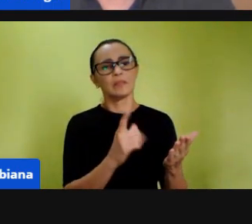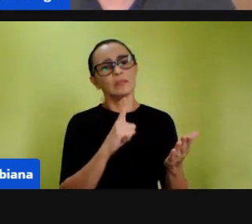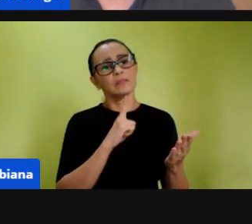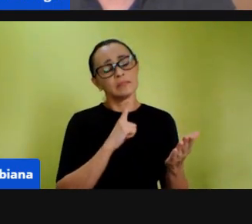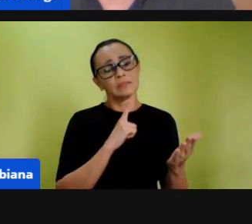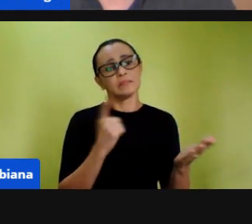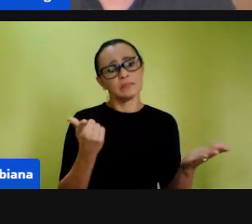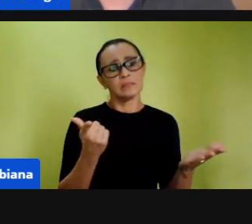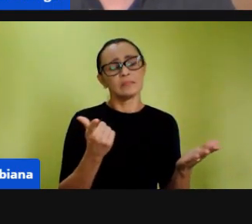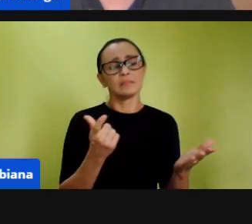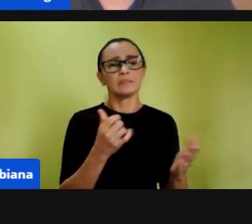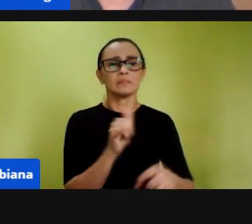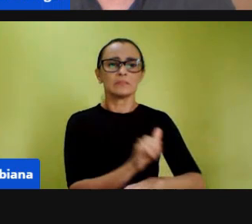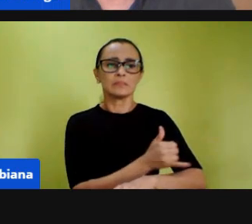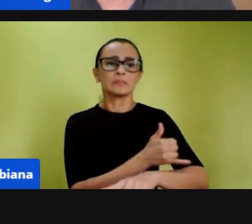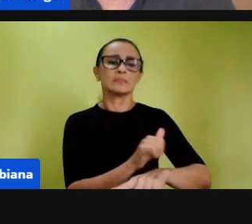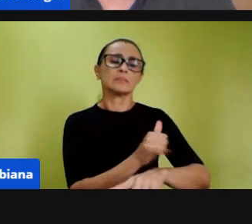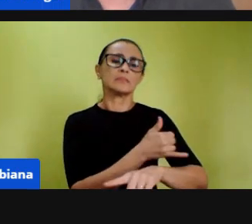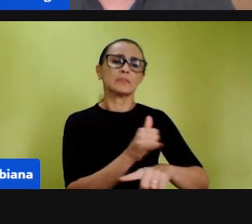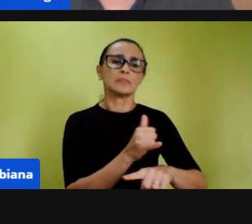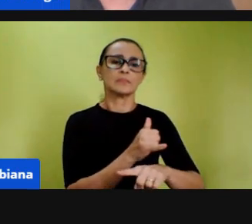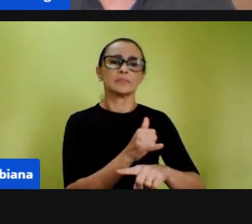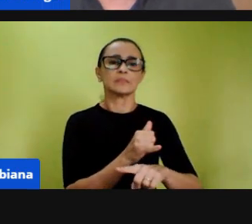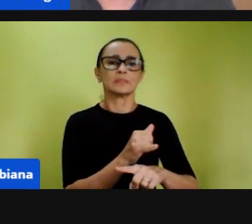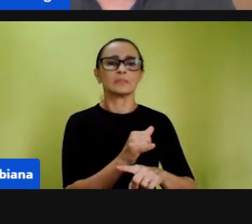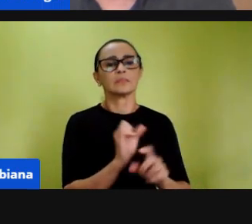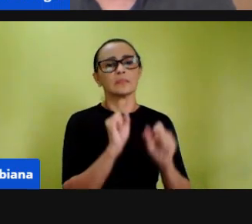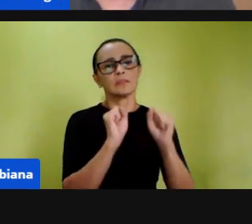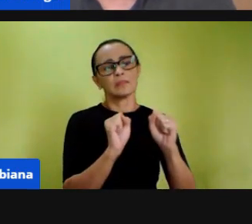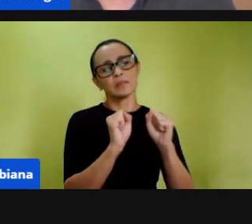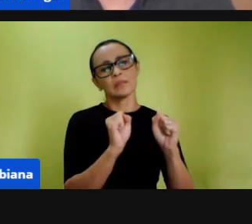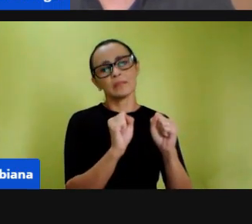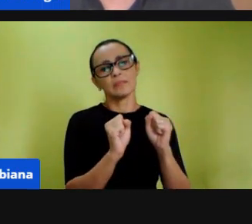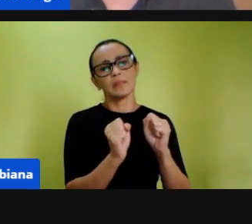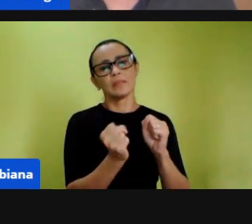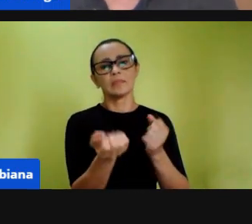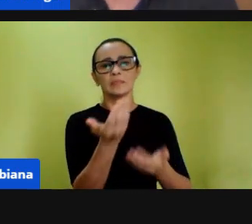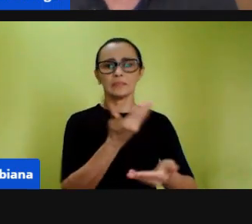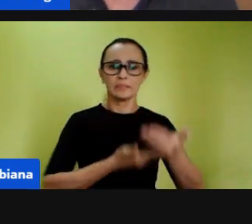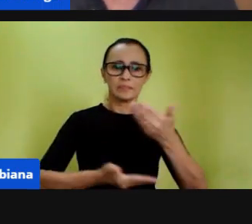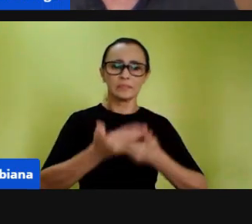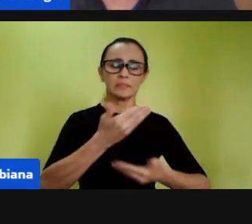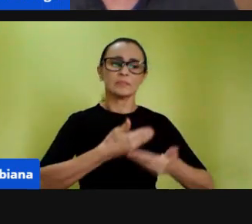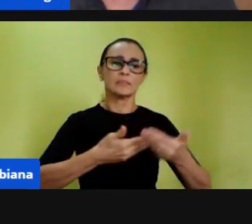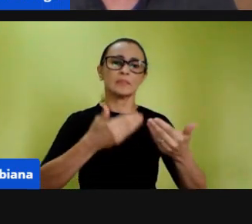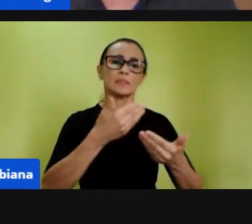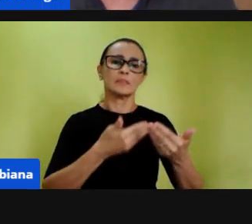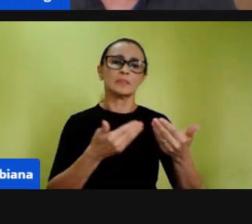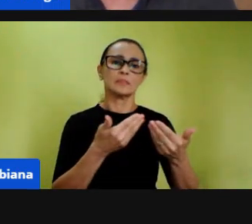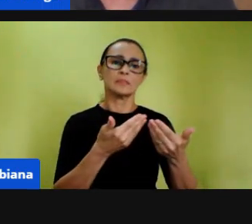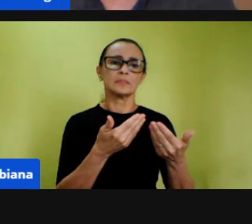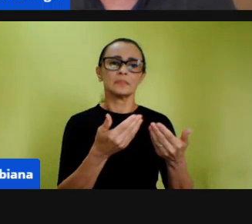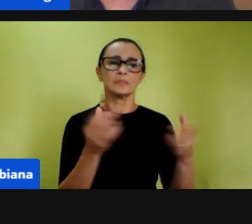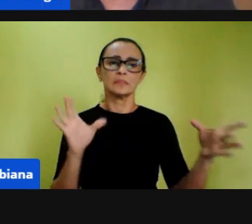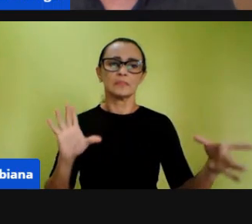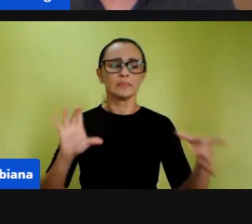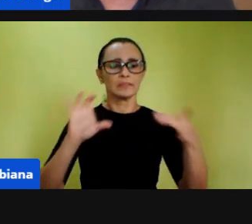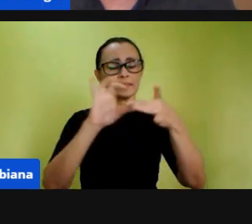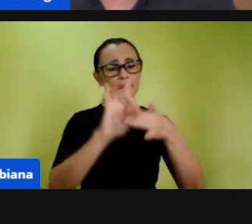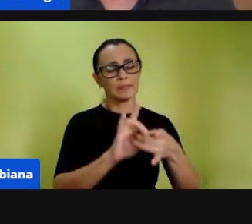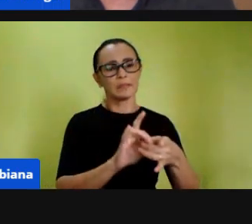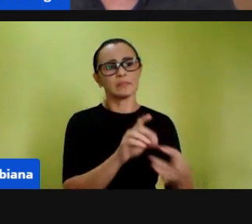algumas estratégias que podem promover essa aproximação e esse vínculo entre professor e aluno que se faz tão importante, né, para